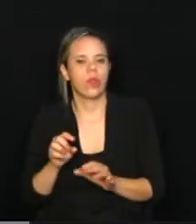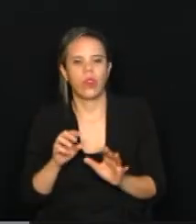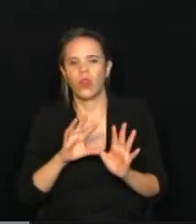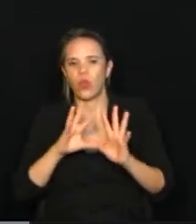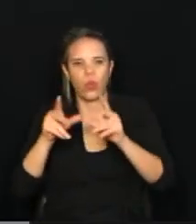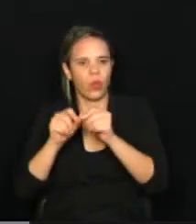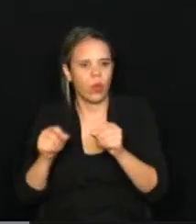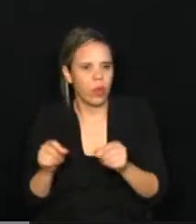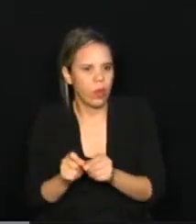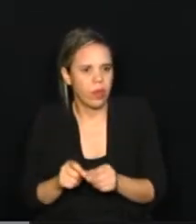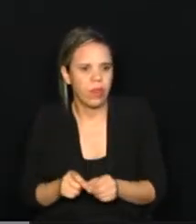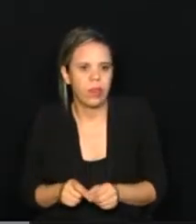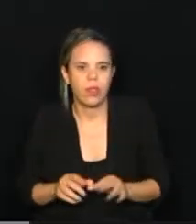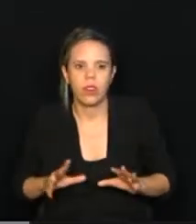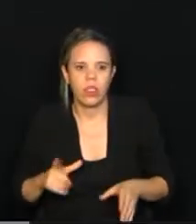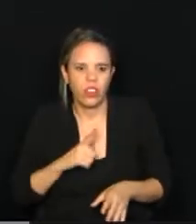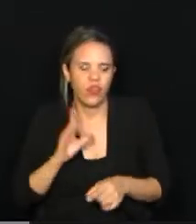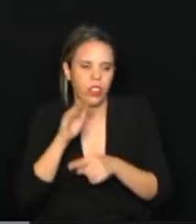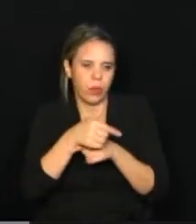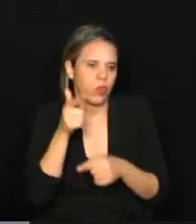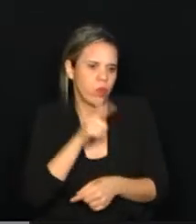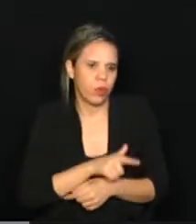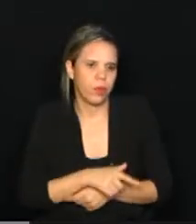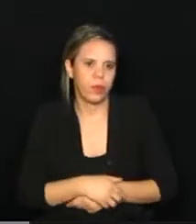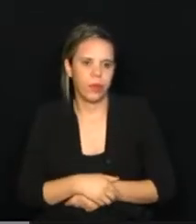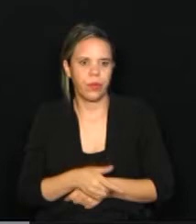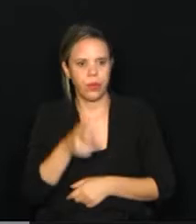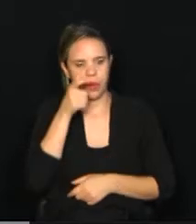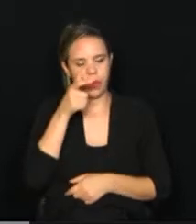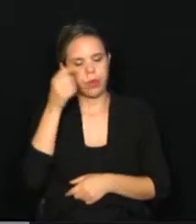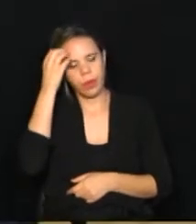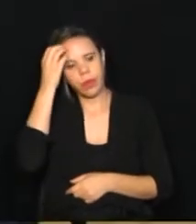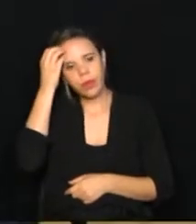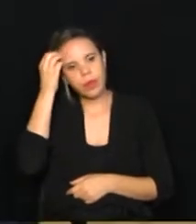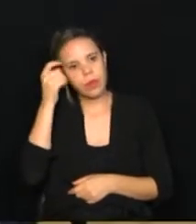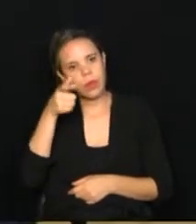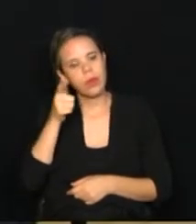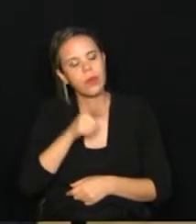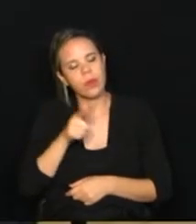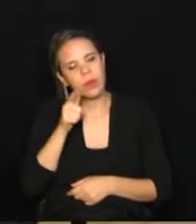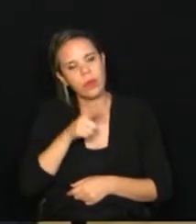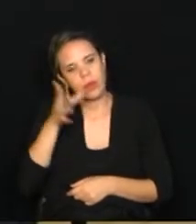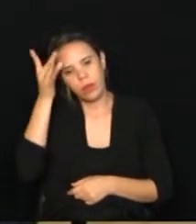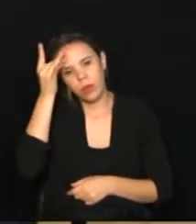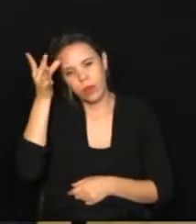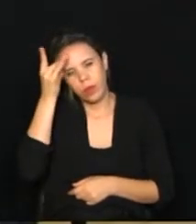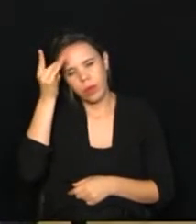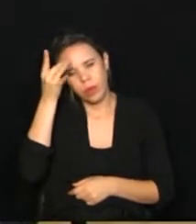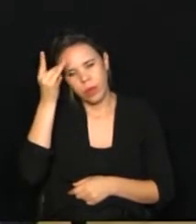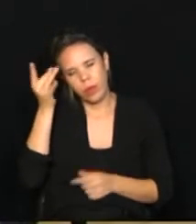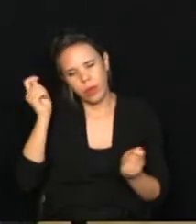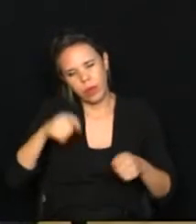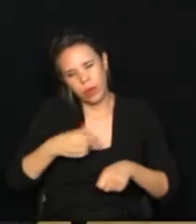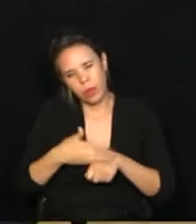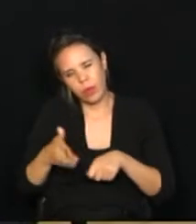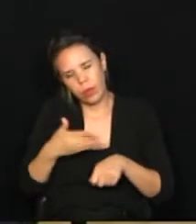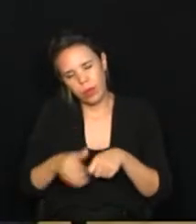NBA, NBB, tudo que tiver de basquete eu acompanho. E você consegue absorver o que você assiste, mesmo que for do